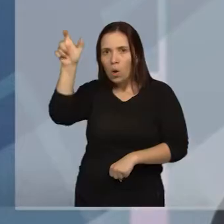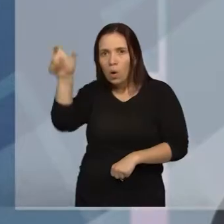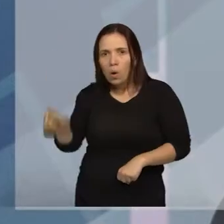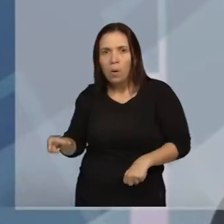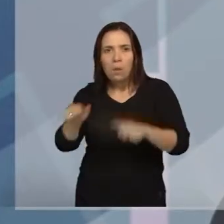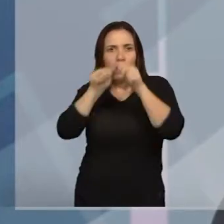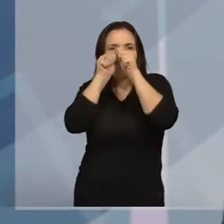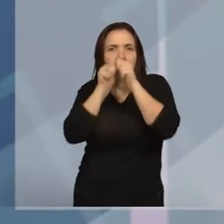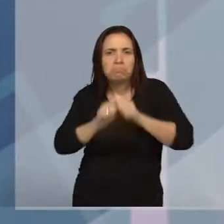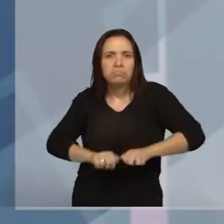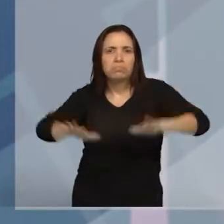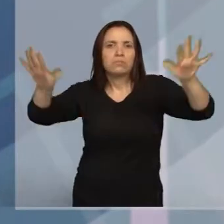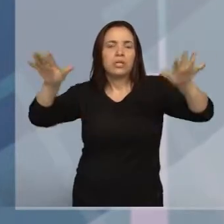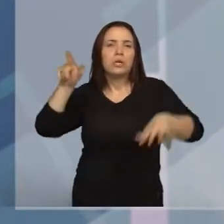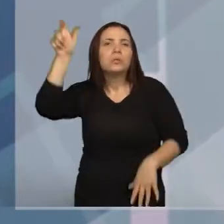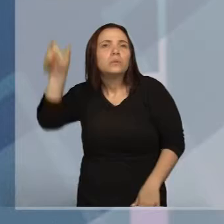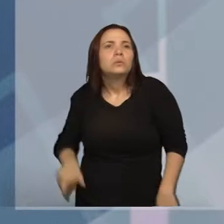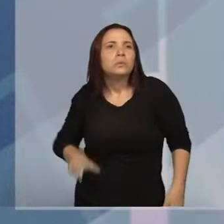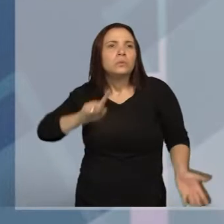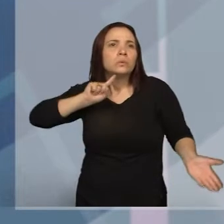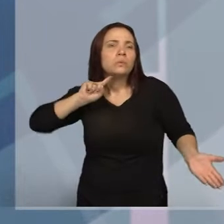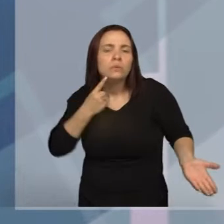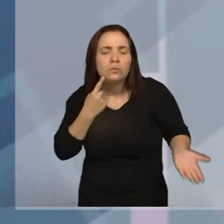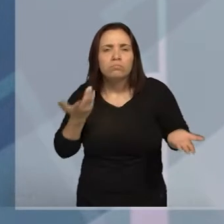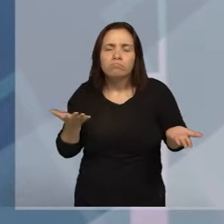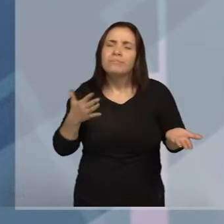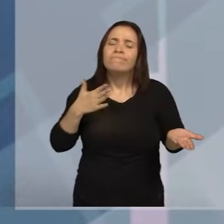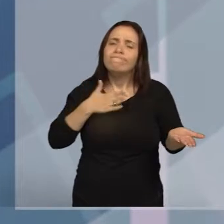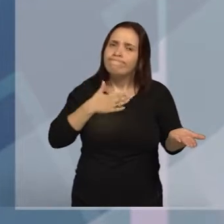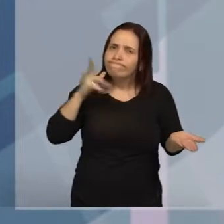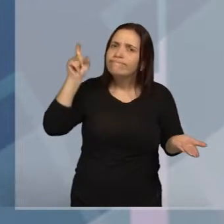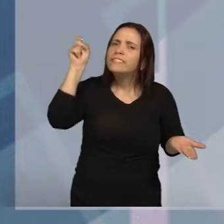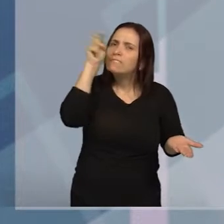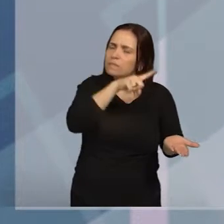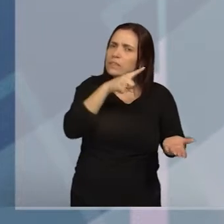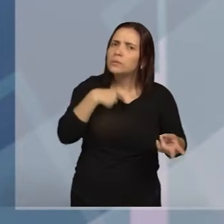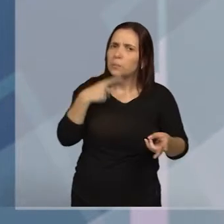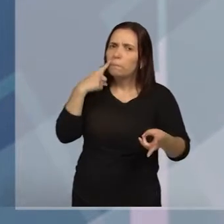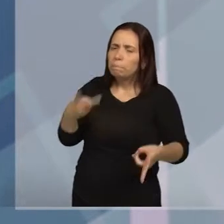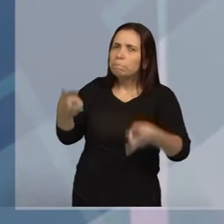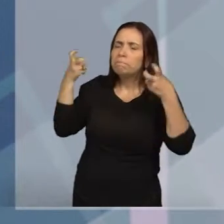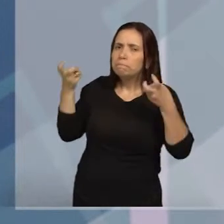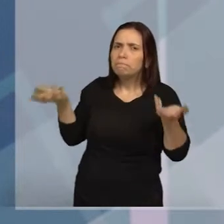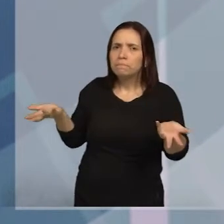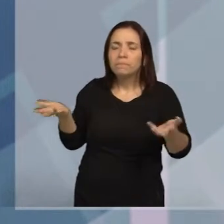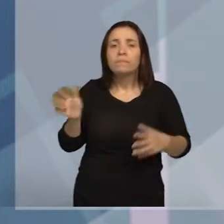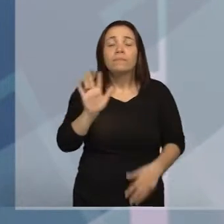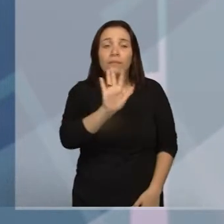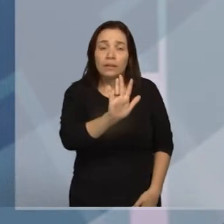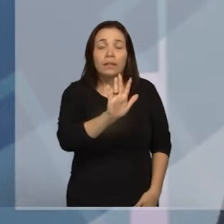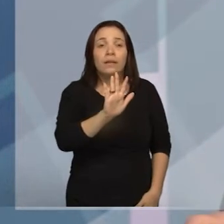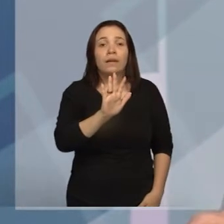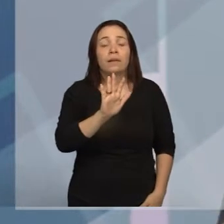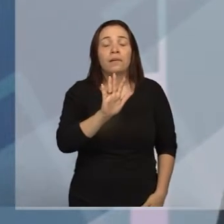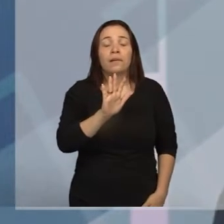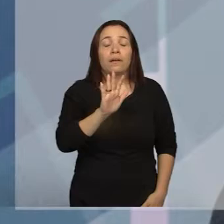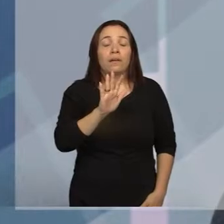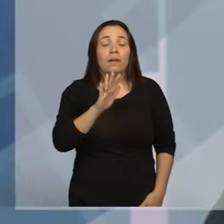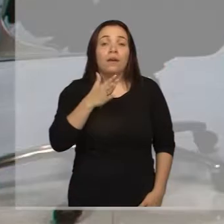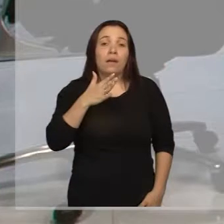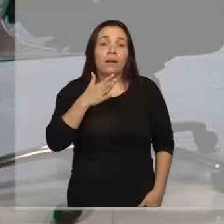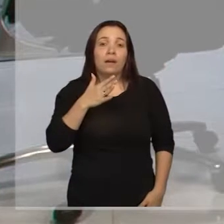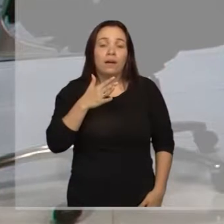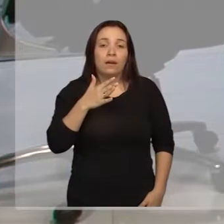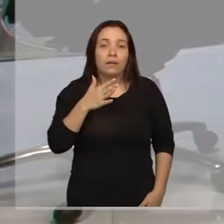lista negra. Eu tenho dificuldade também de lidar com isso. Eu queria Isso ouvir não é Clésio sanção, na verdade, eu acho.